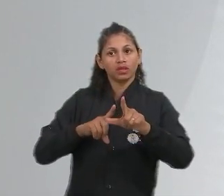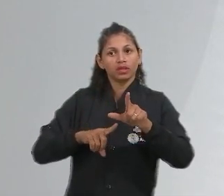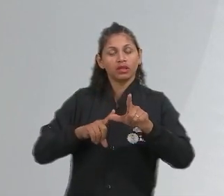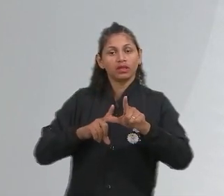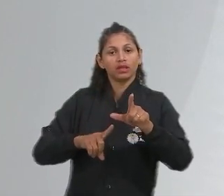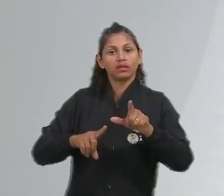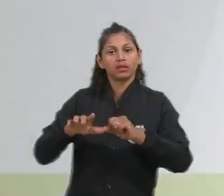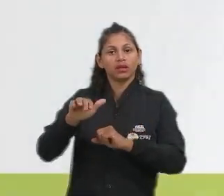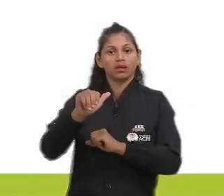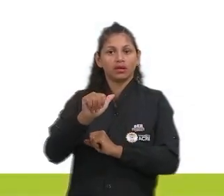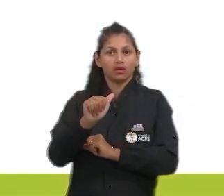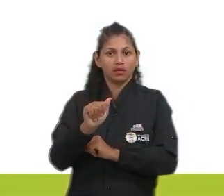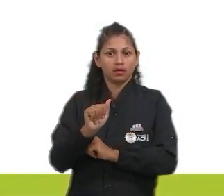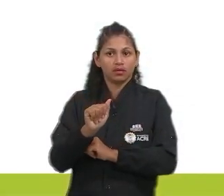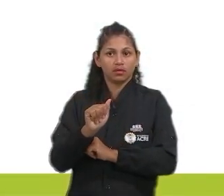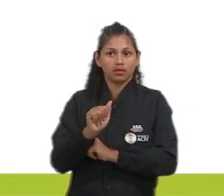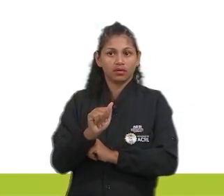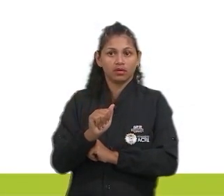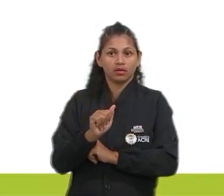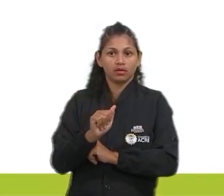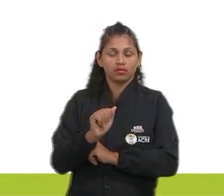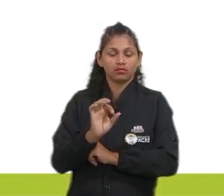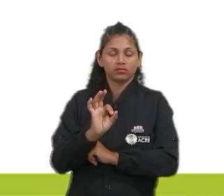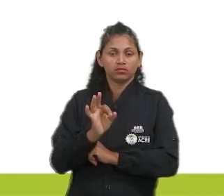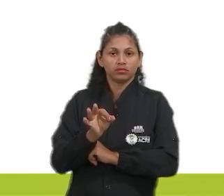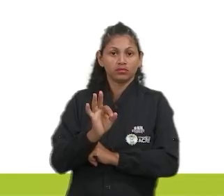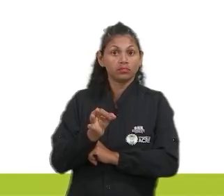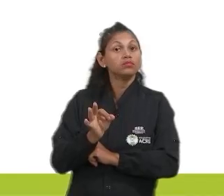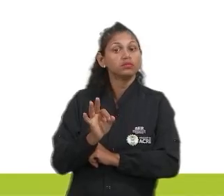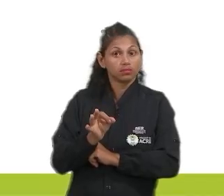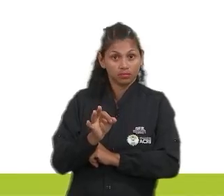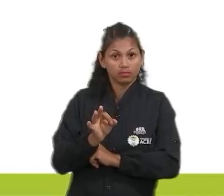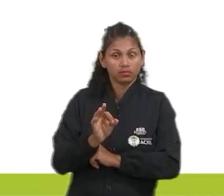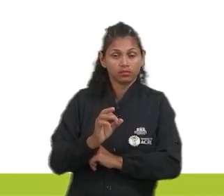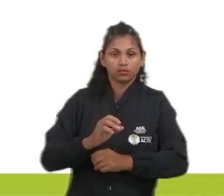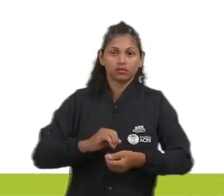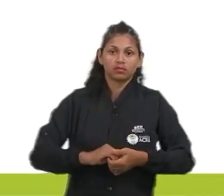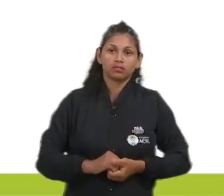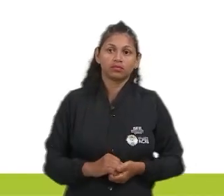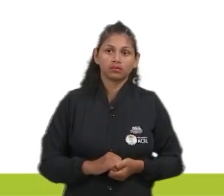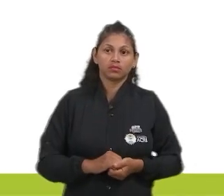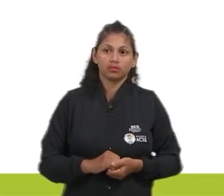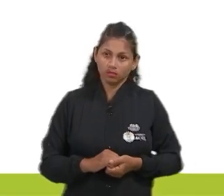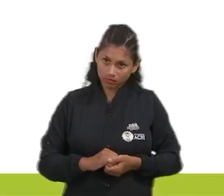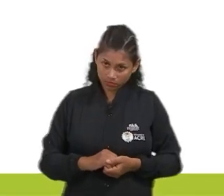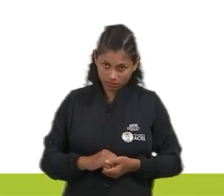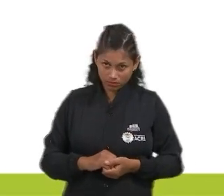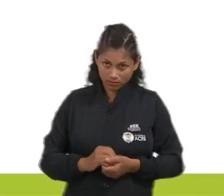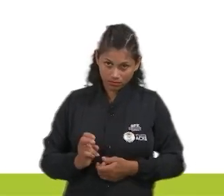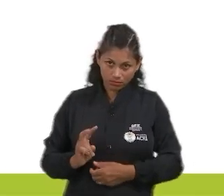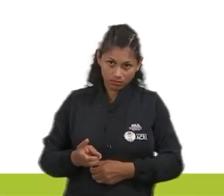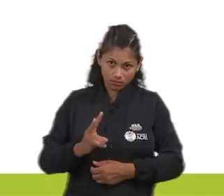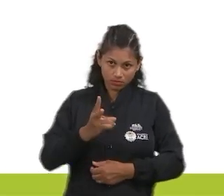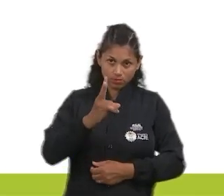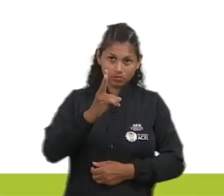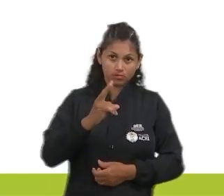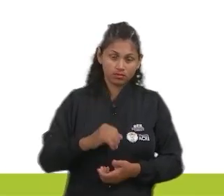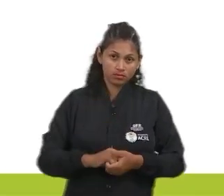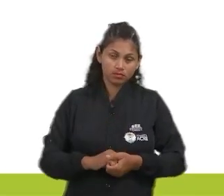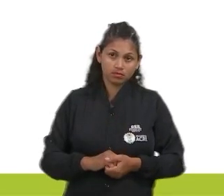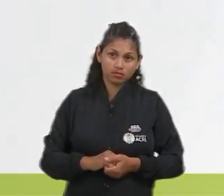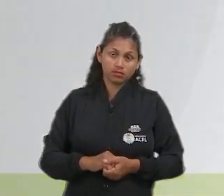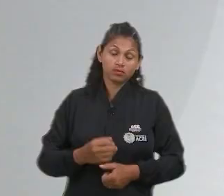aí a alternativa correta, alternativa A. Continuando aqui, as